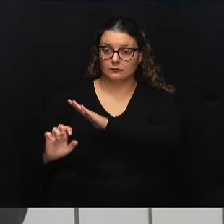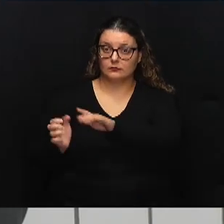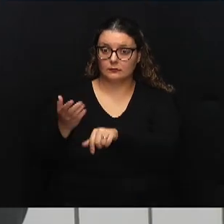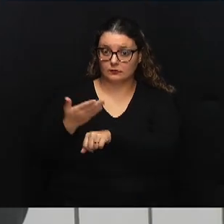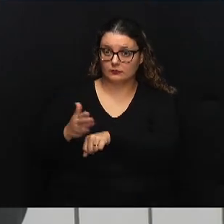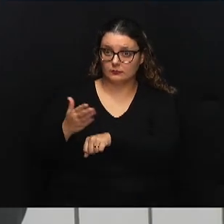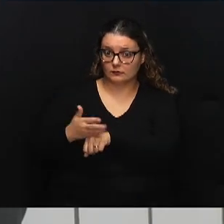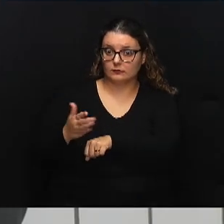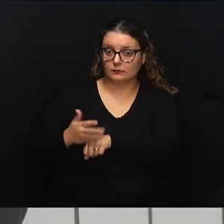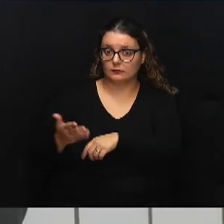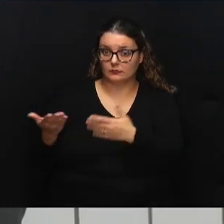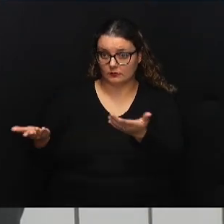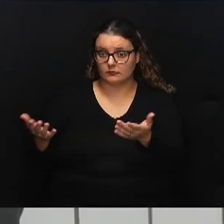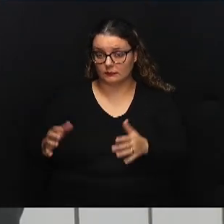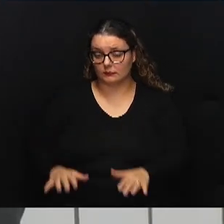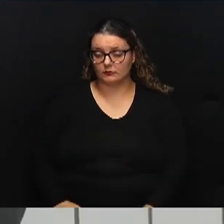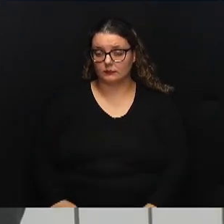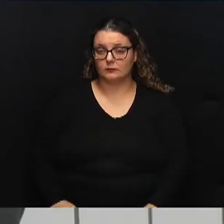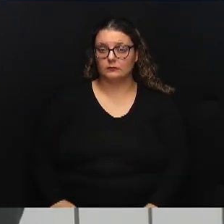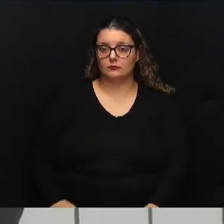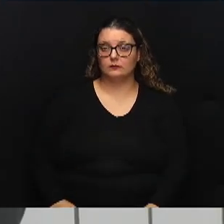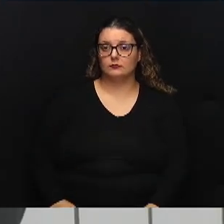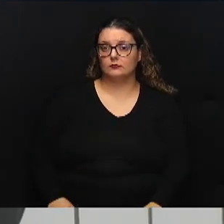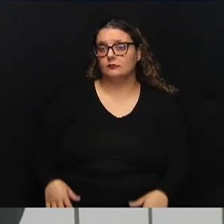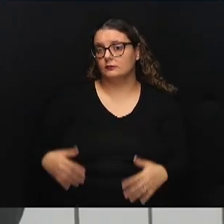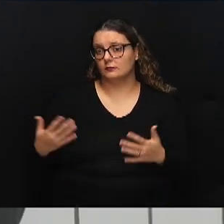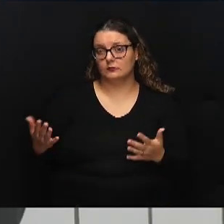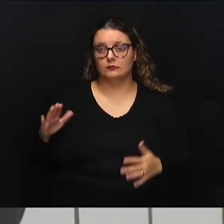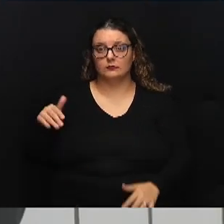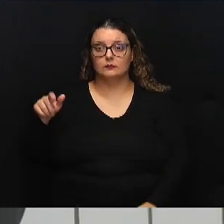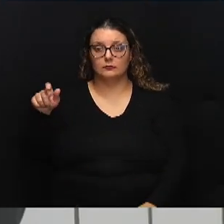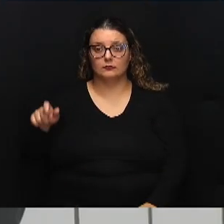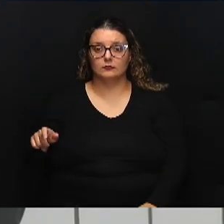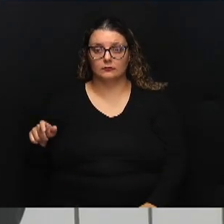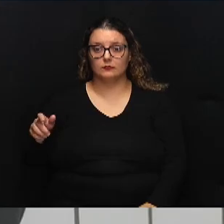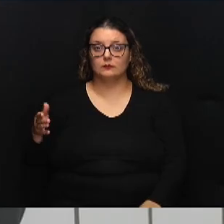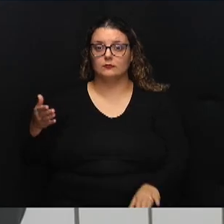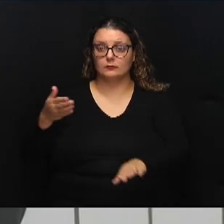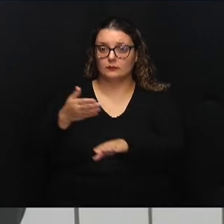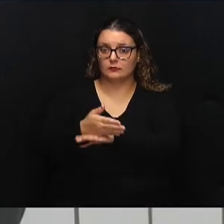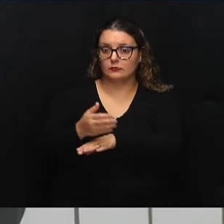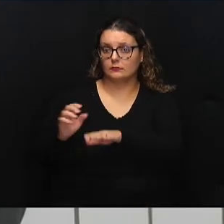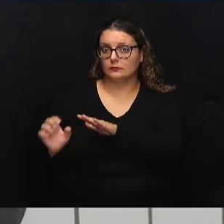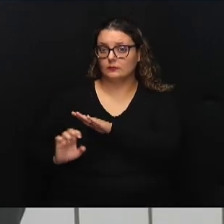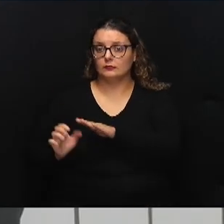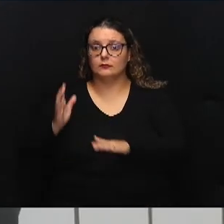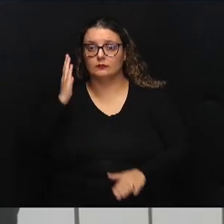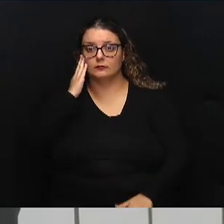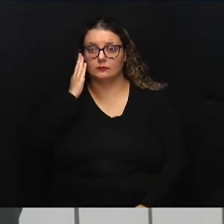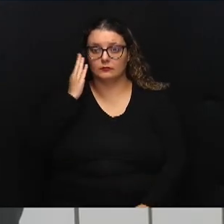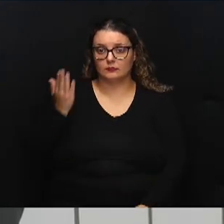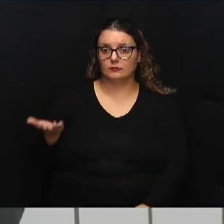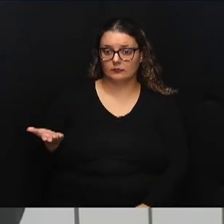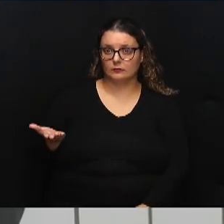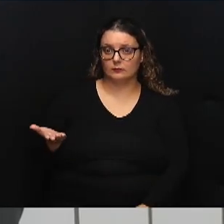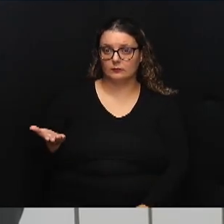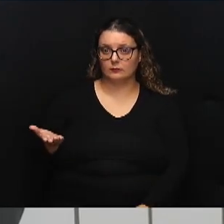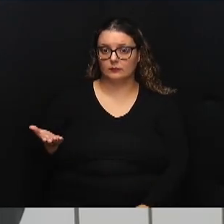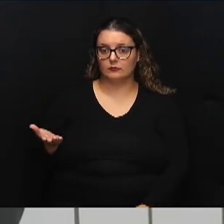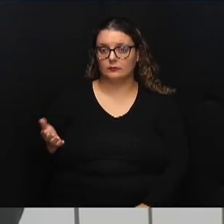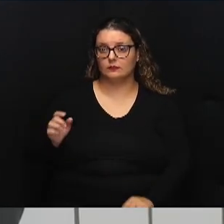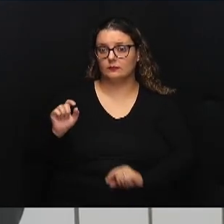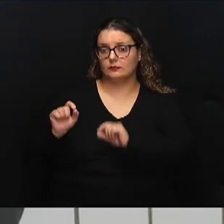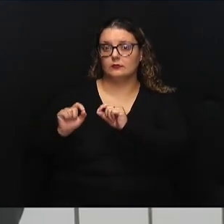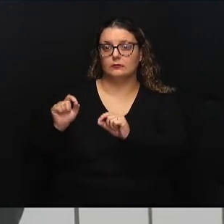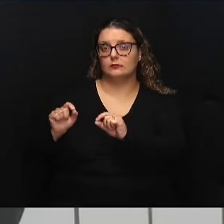praticam, né? Então, quando a pessoa entra numa empresa, ele já sabe